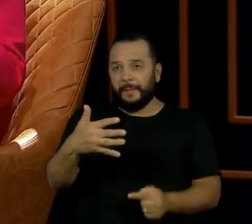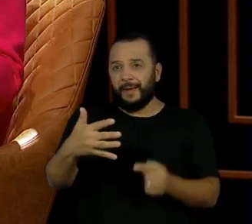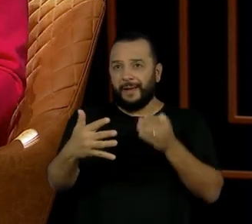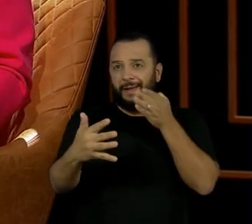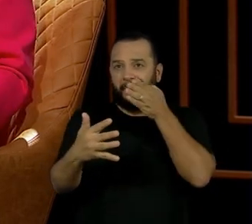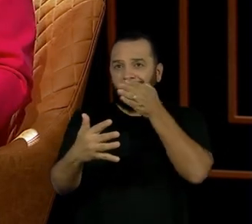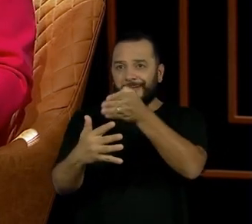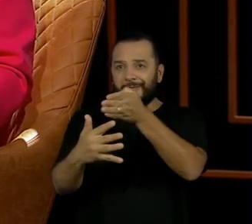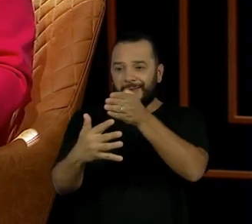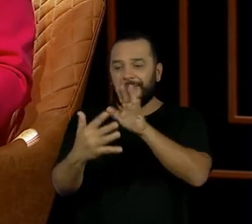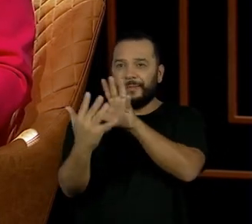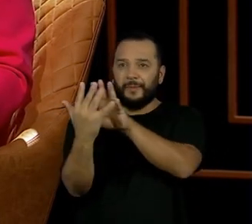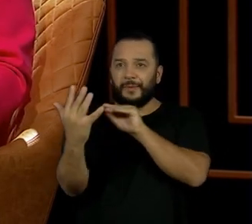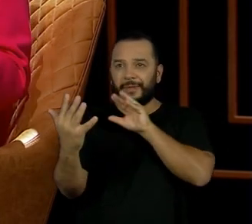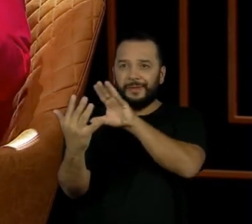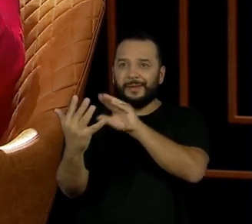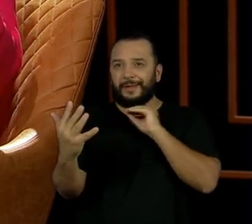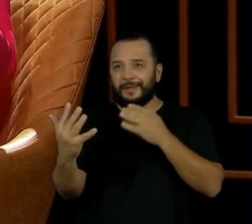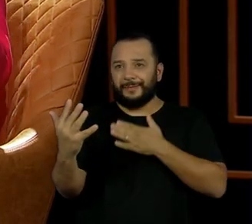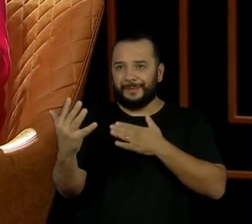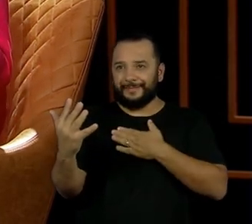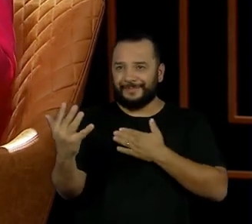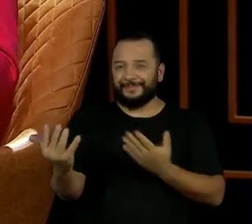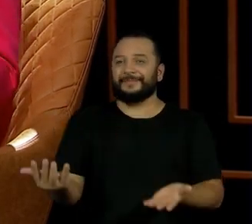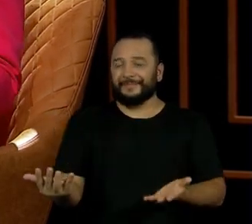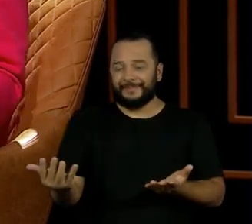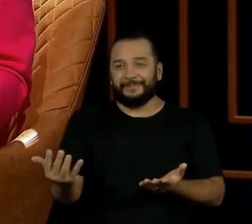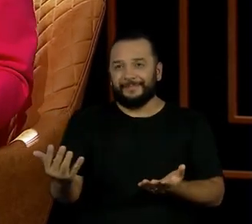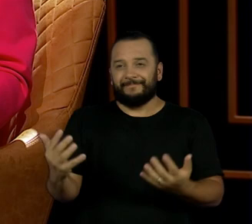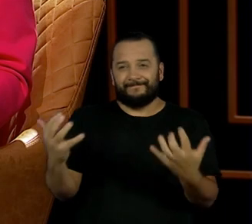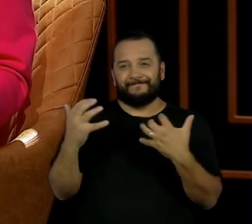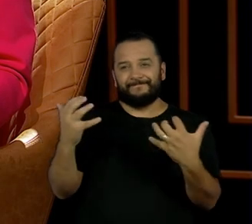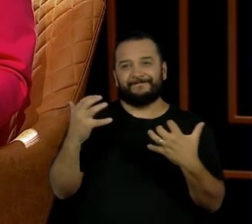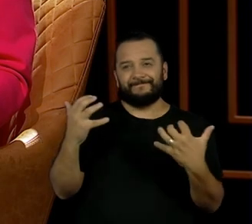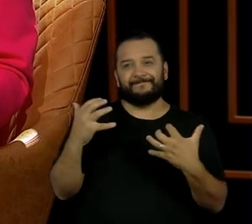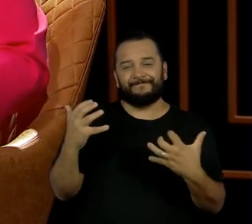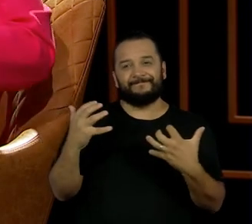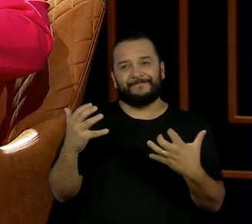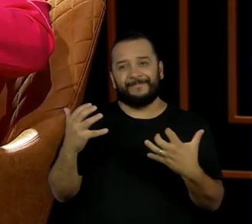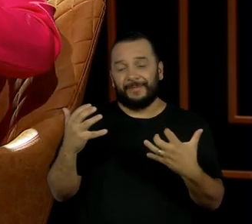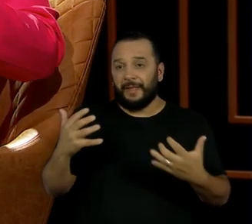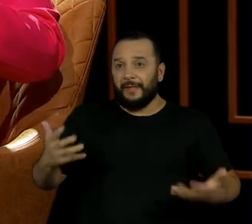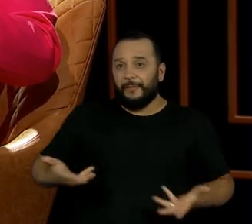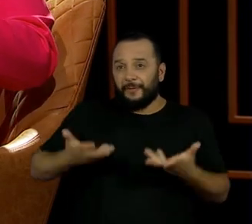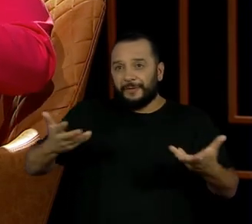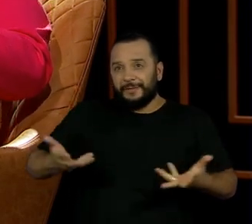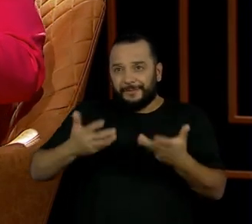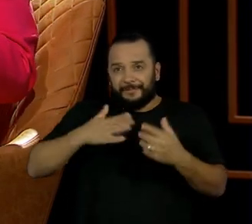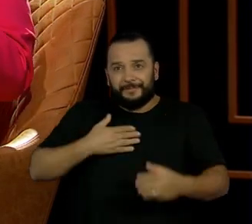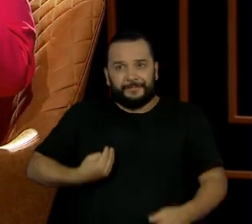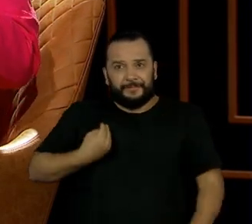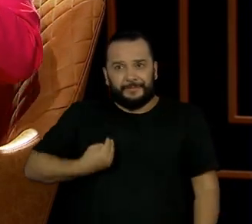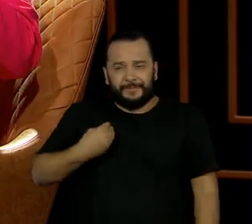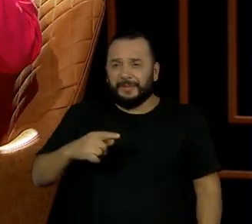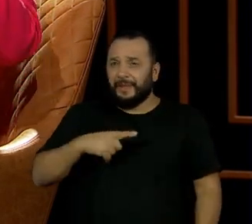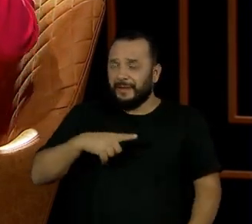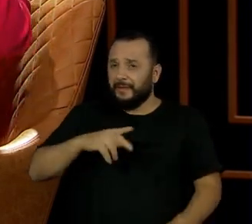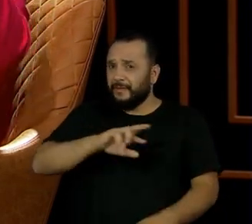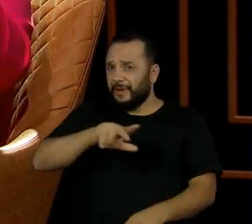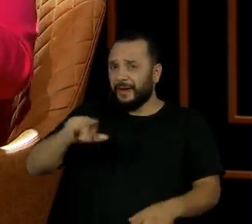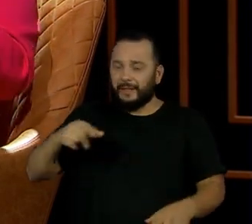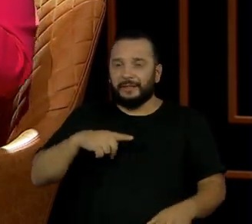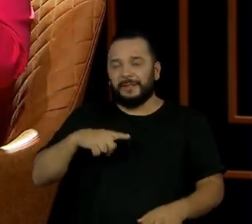ou que o que me move e são várias Vertentes né porque